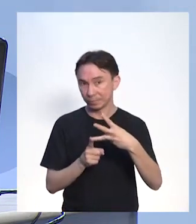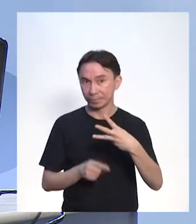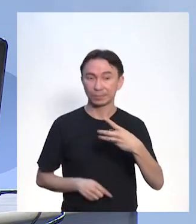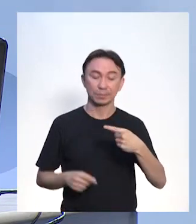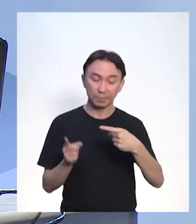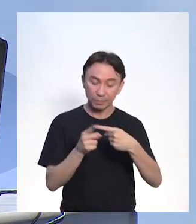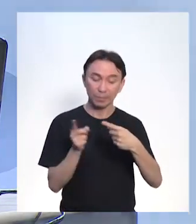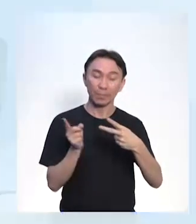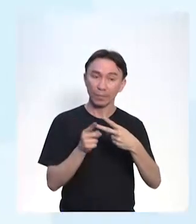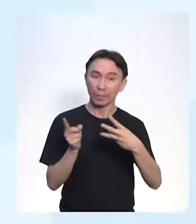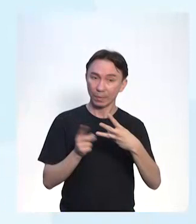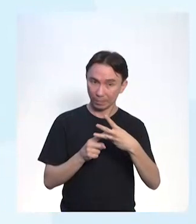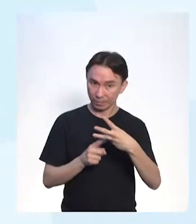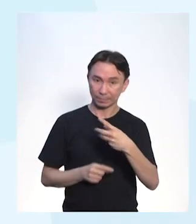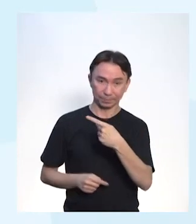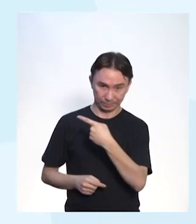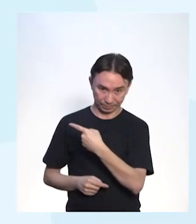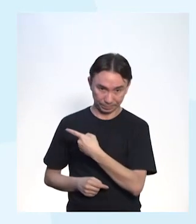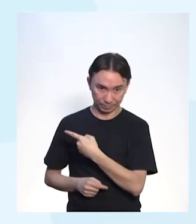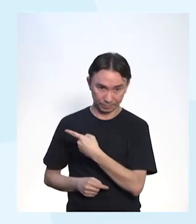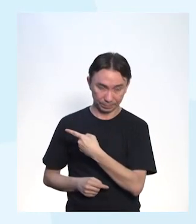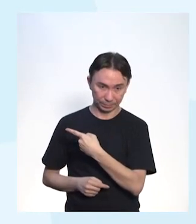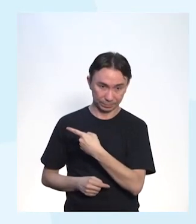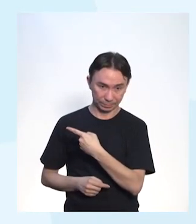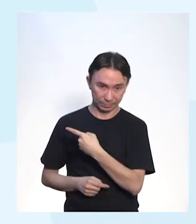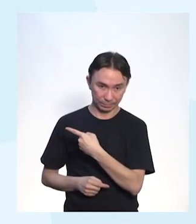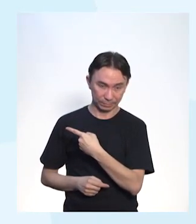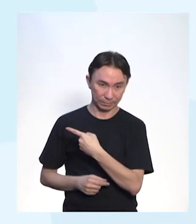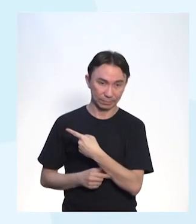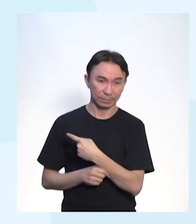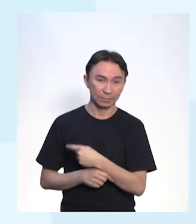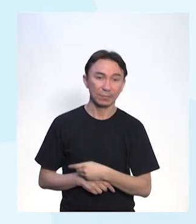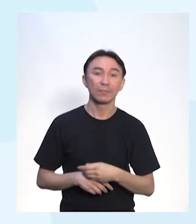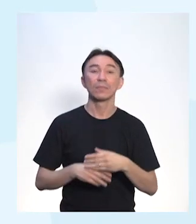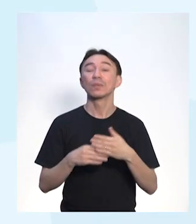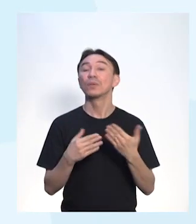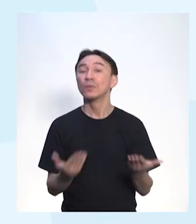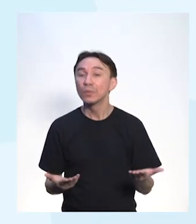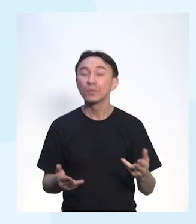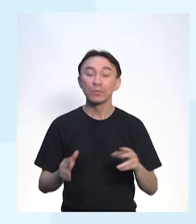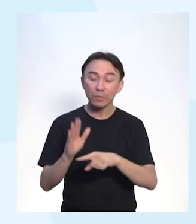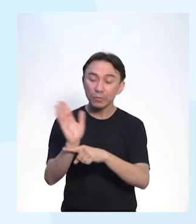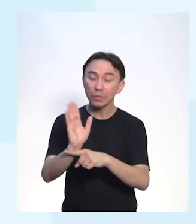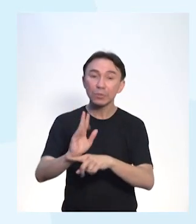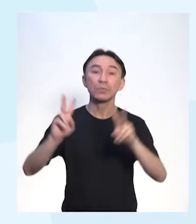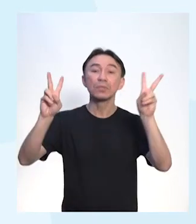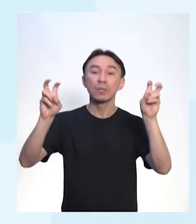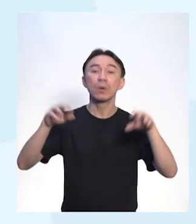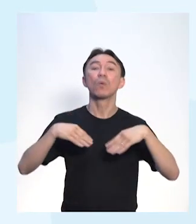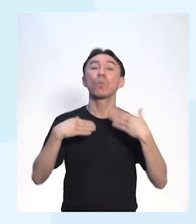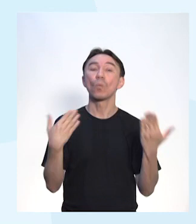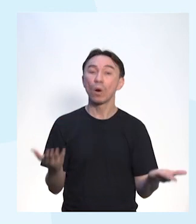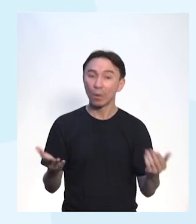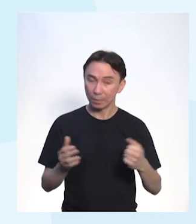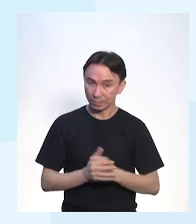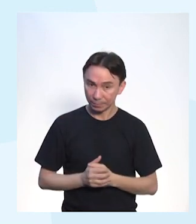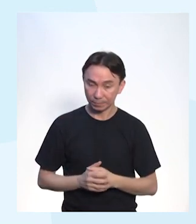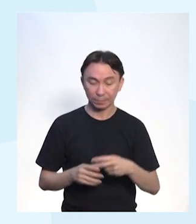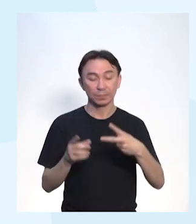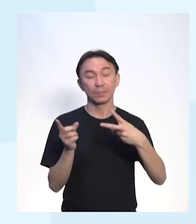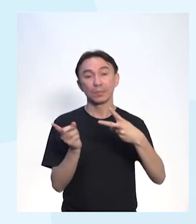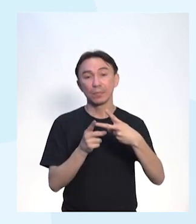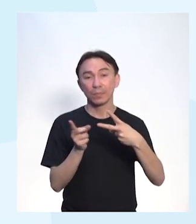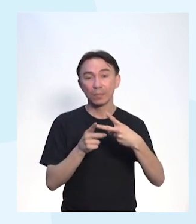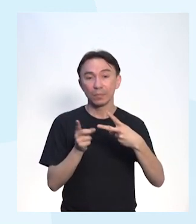theme of the video? Traduz? Pode traduzir. Qual é o tema do vídeo? Isso. What is the objective of